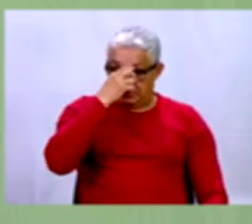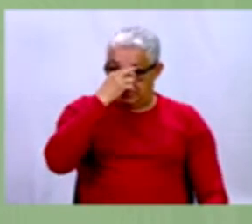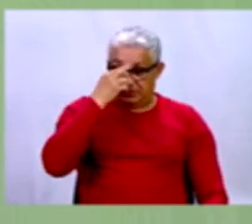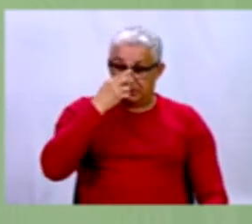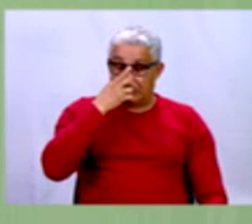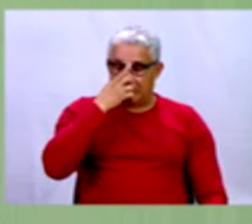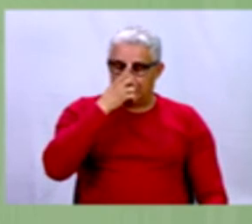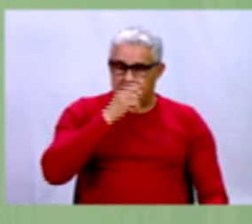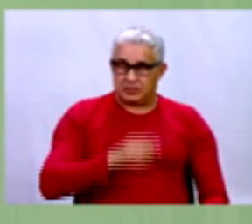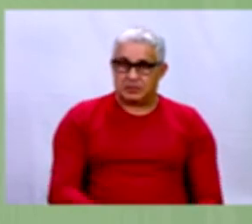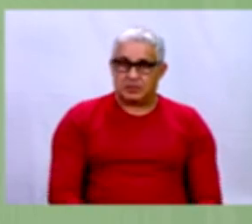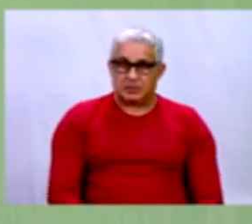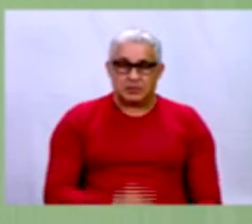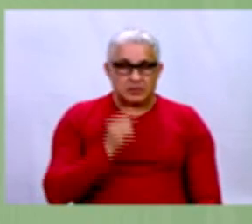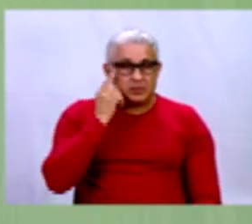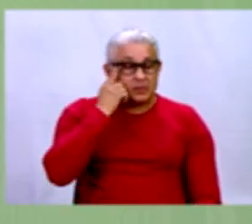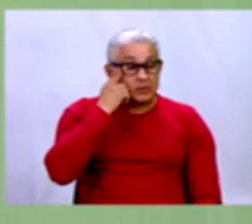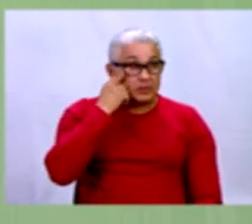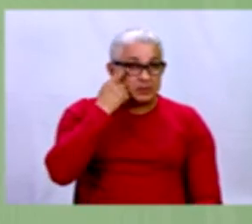199,86 vezes